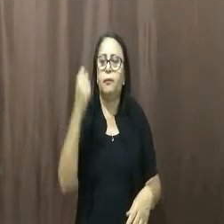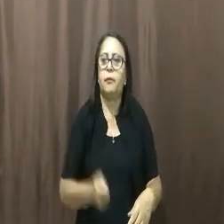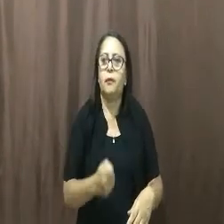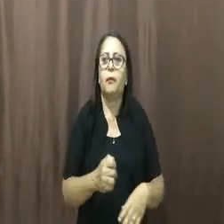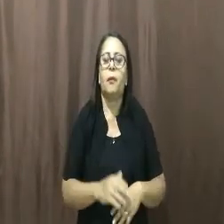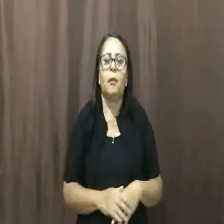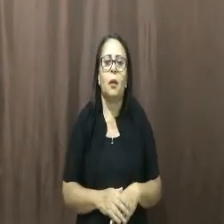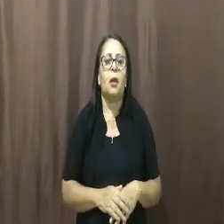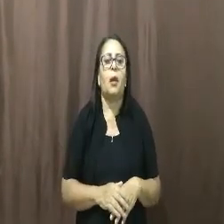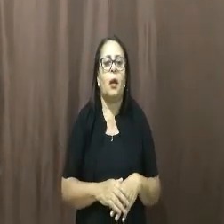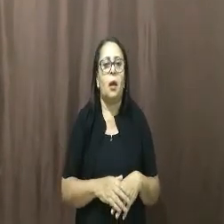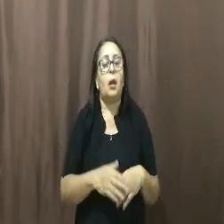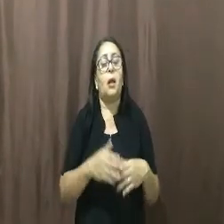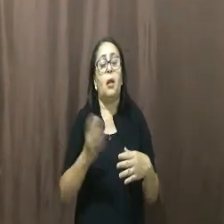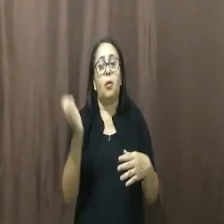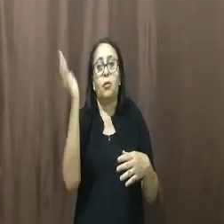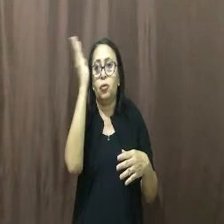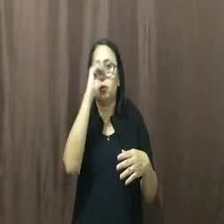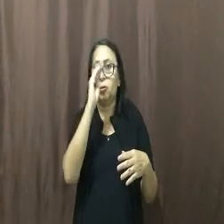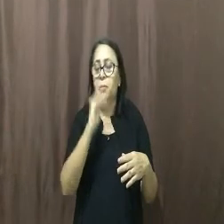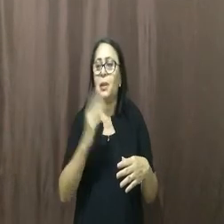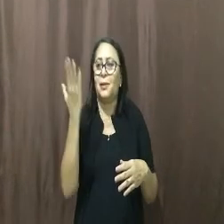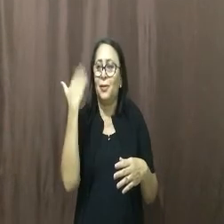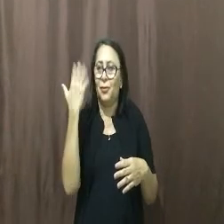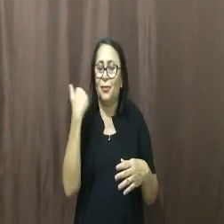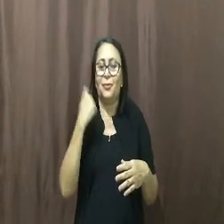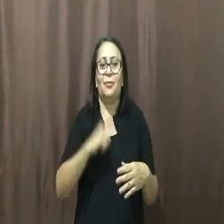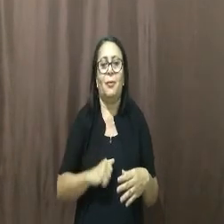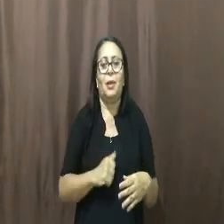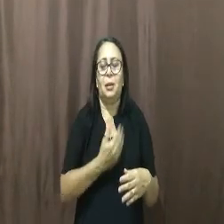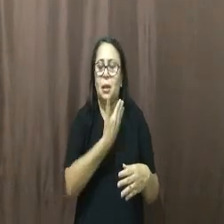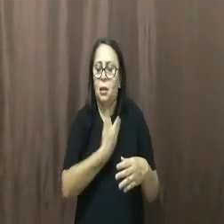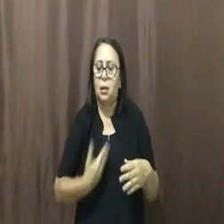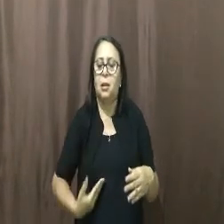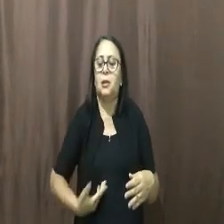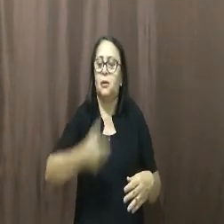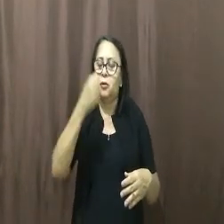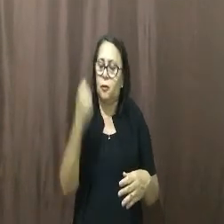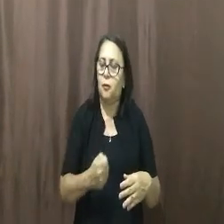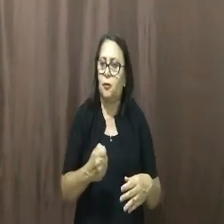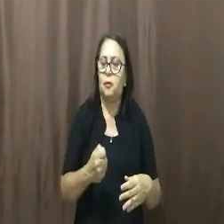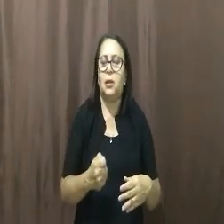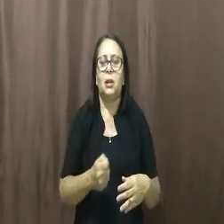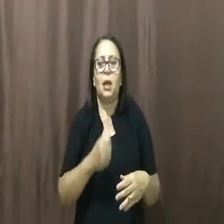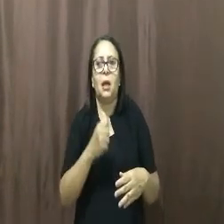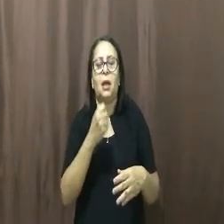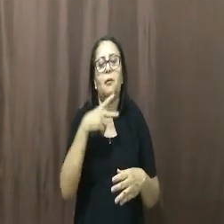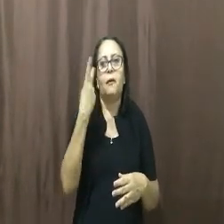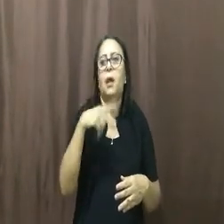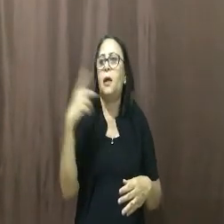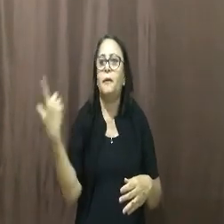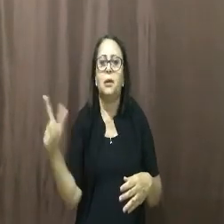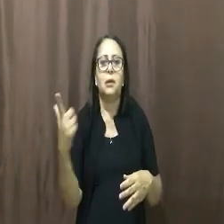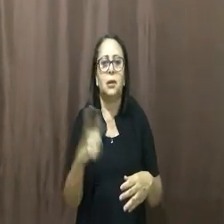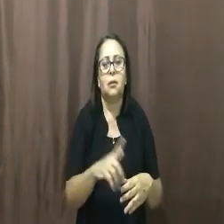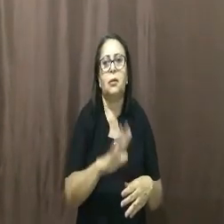militar. Existe uma tentativa no Brasil de negar esses regimes autoritários. Mas nós, enquanto movimento social,